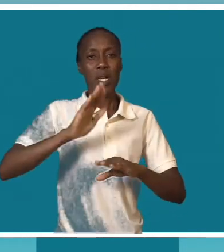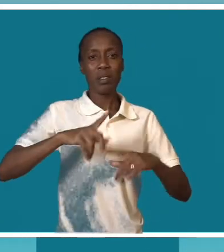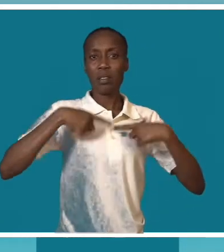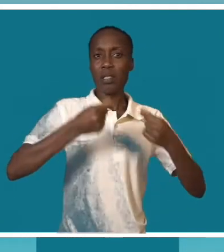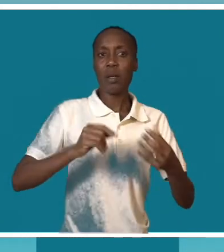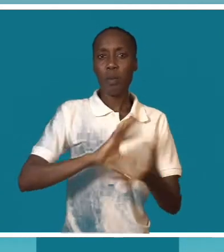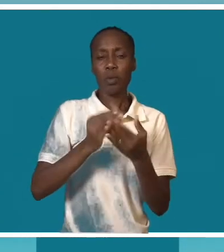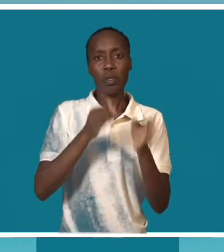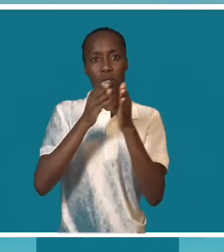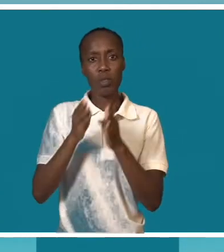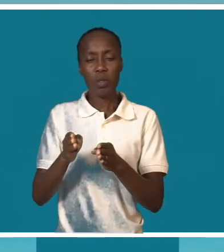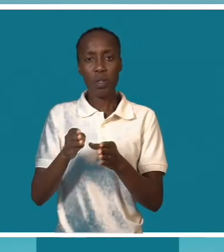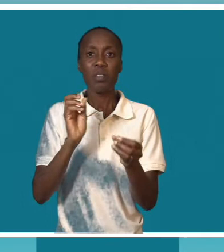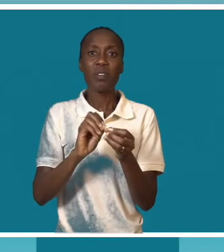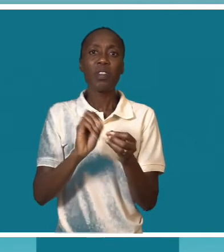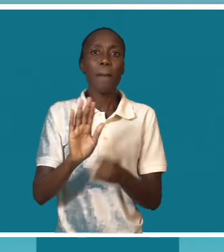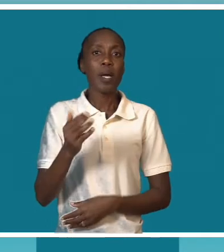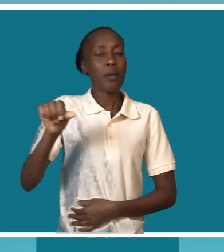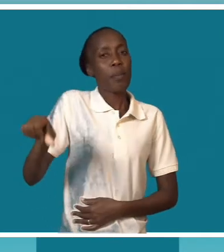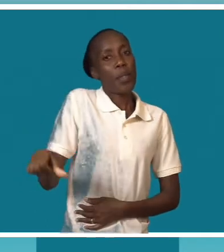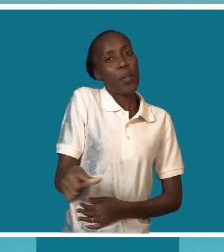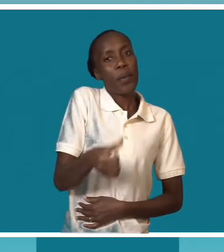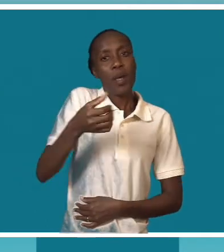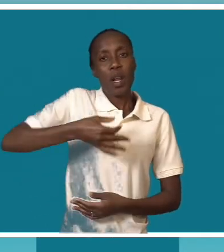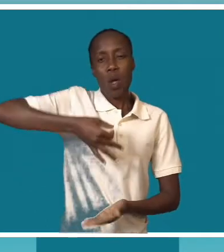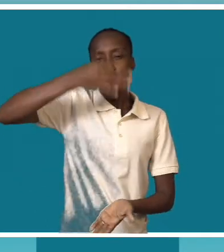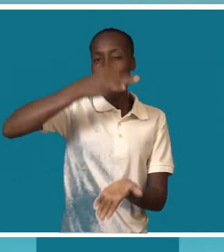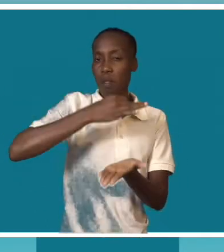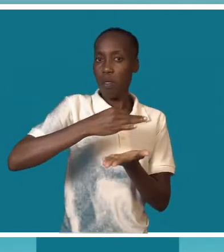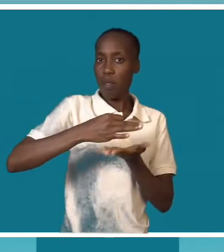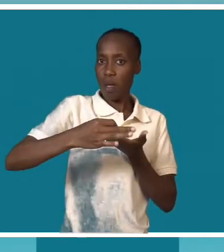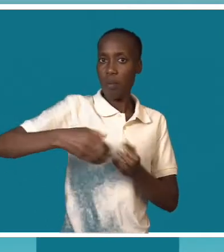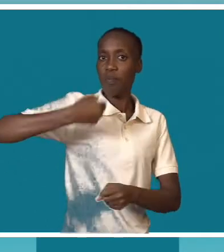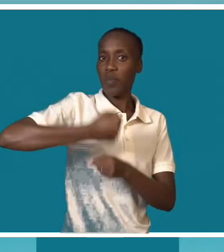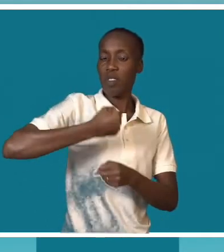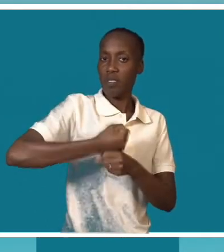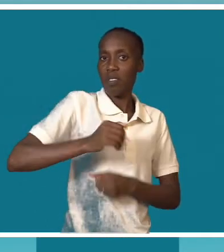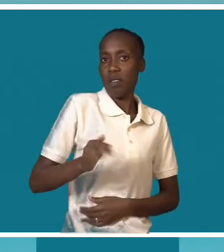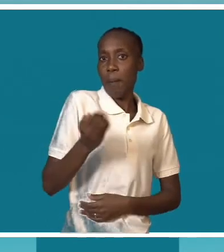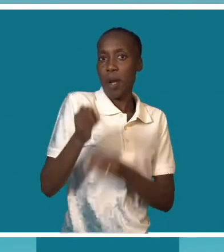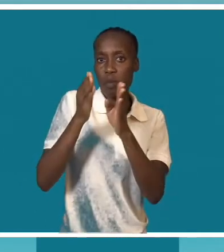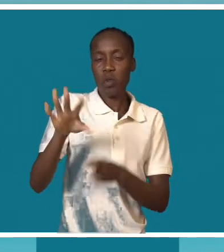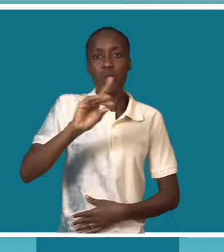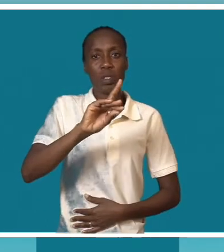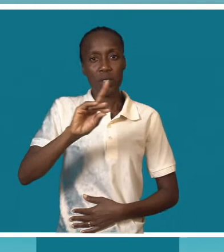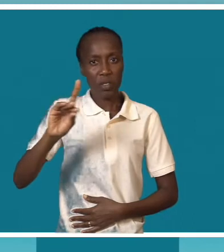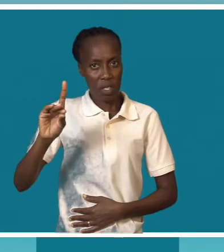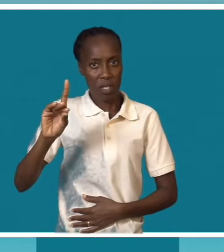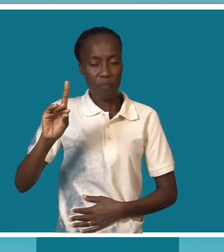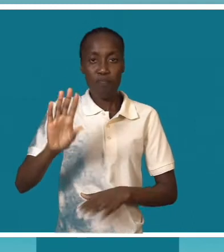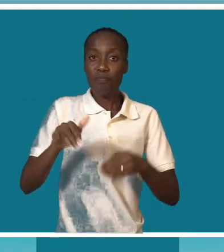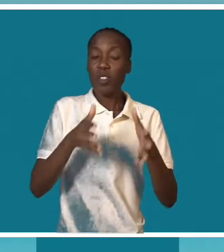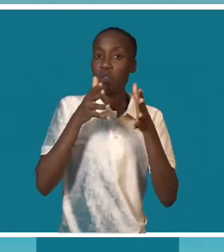eu acho que vai despertar mais interesse para todos os atores para a melhoria da qualidade